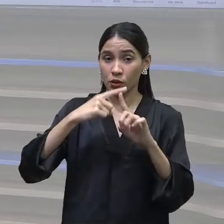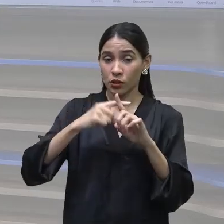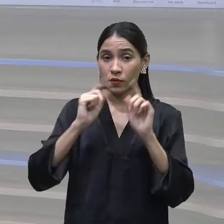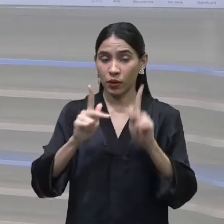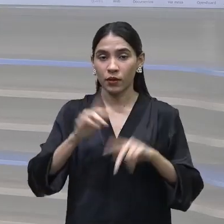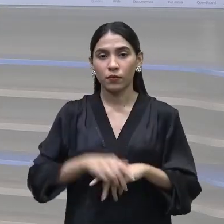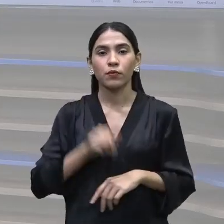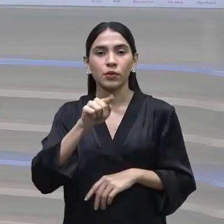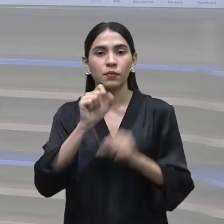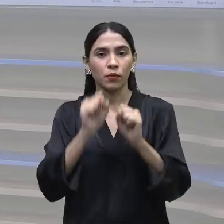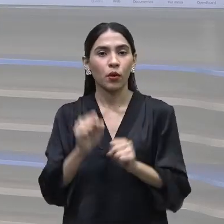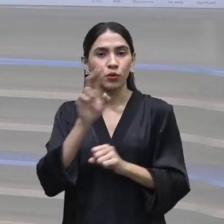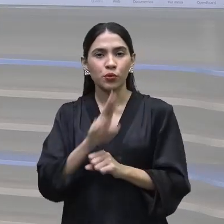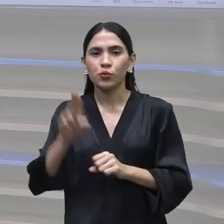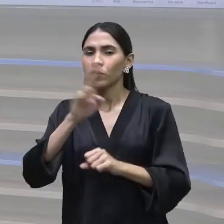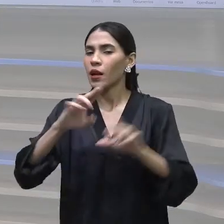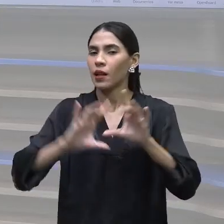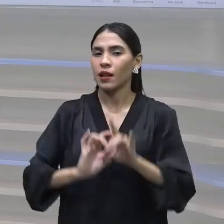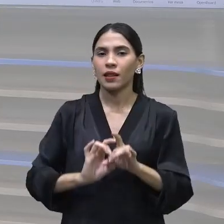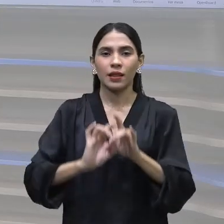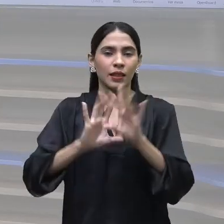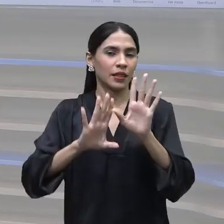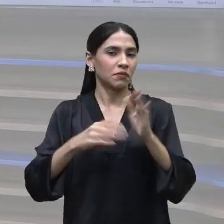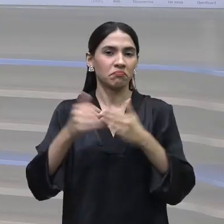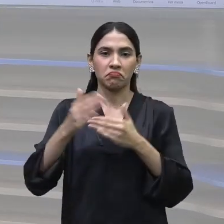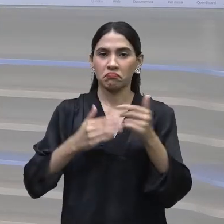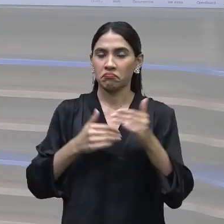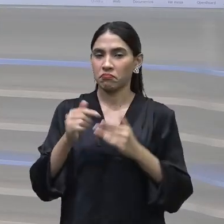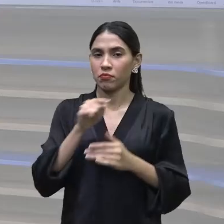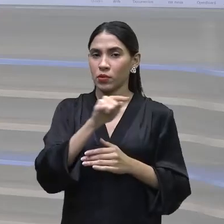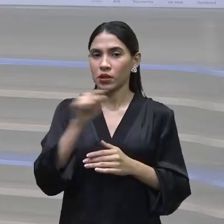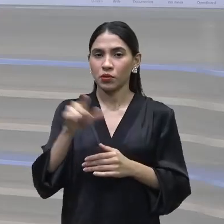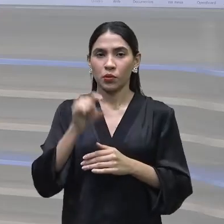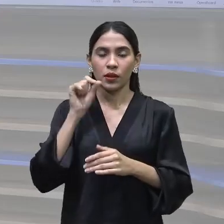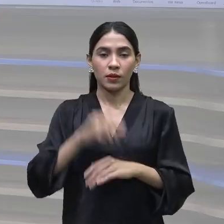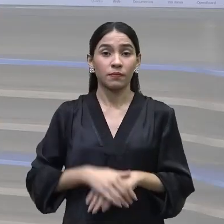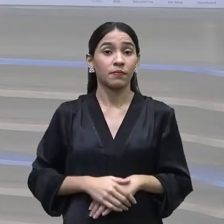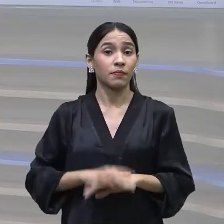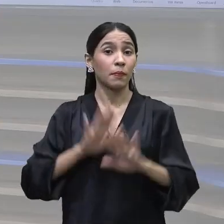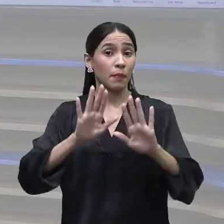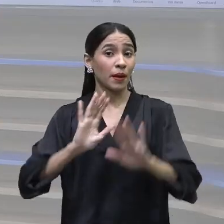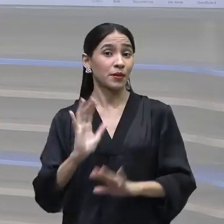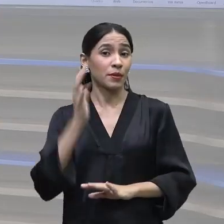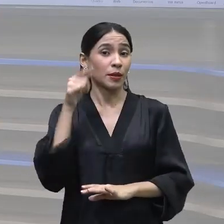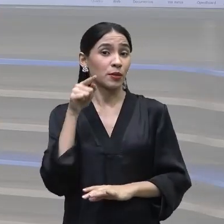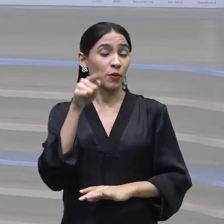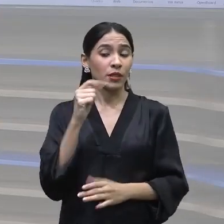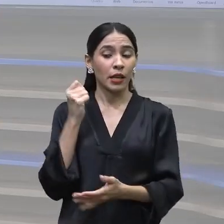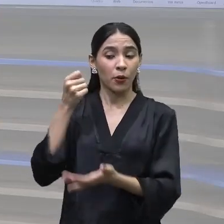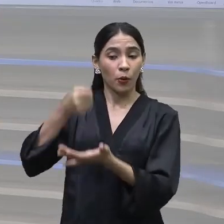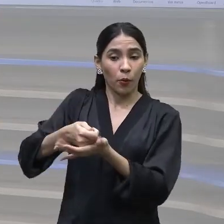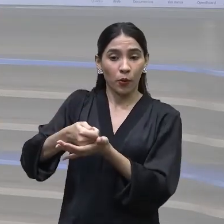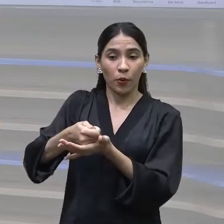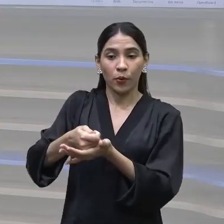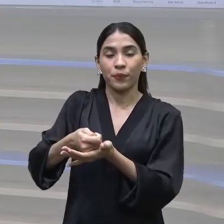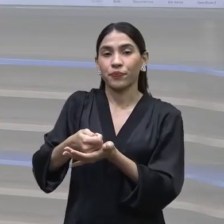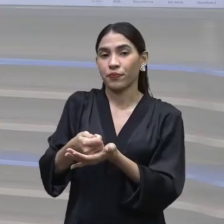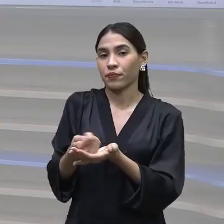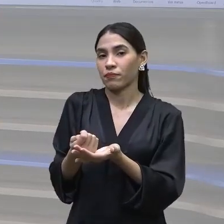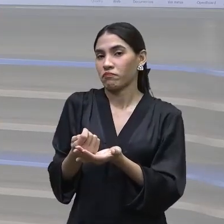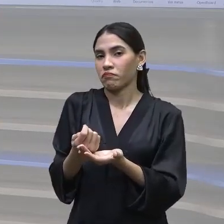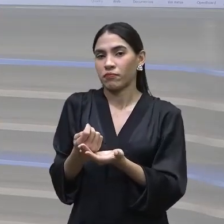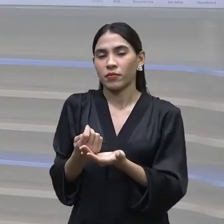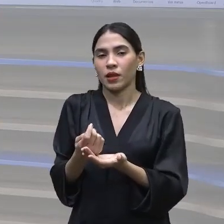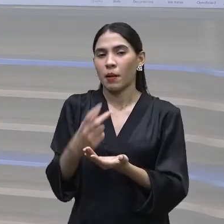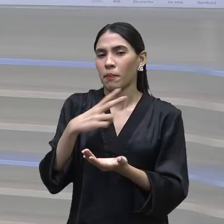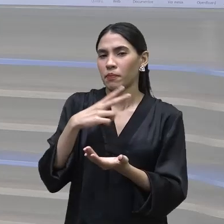os 150 à vontade, do jeito que você preferir. Aí, de repente, você fez uma compra, por algum motivo